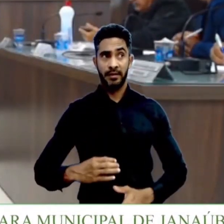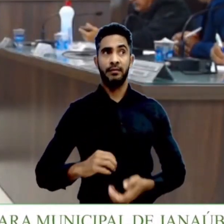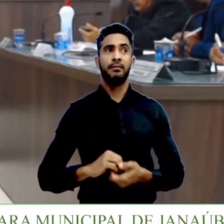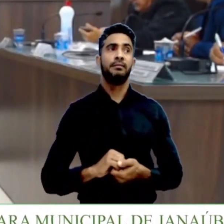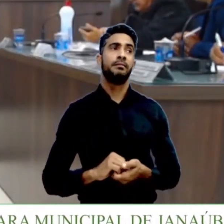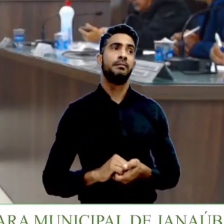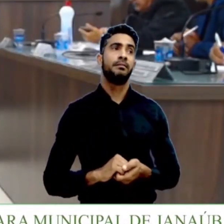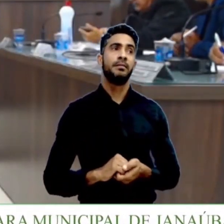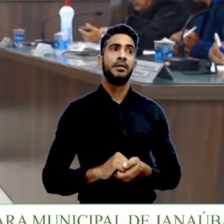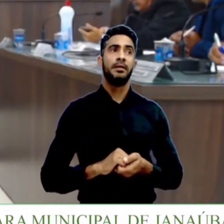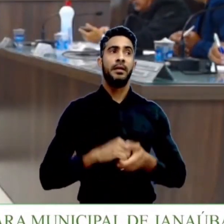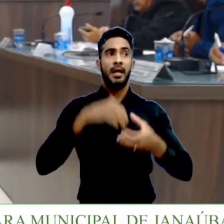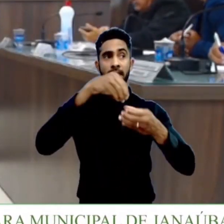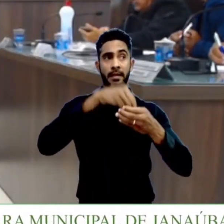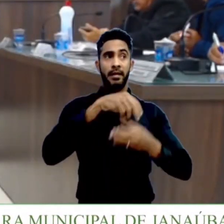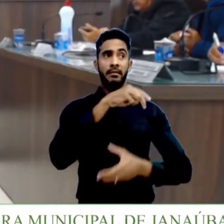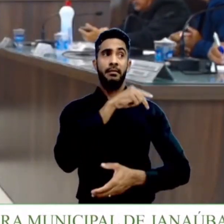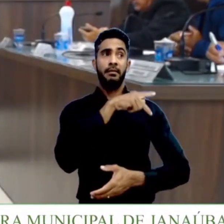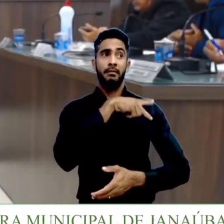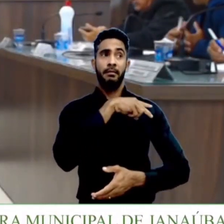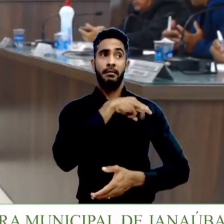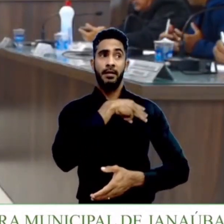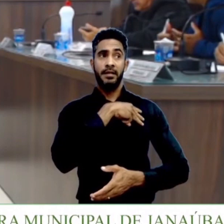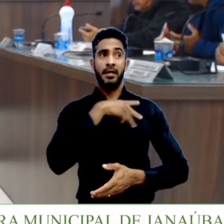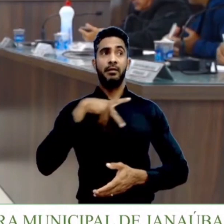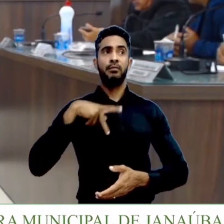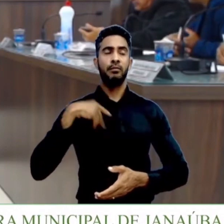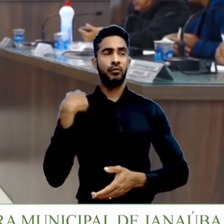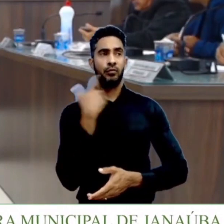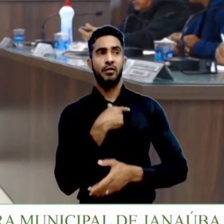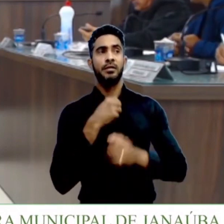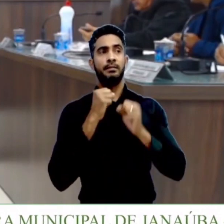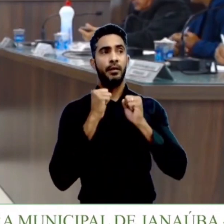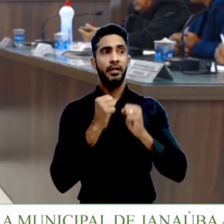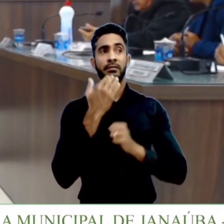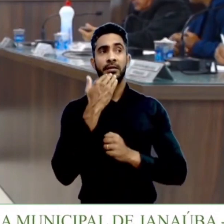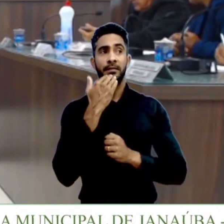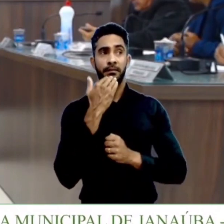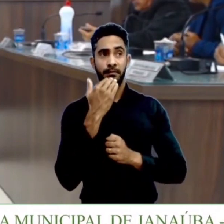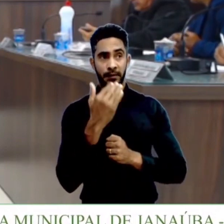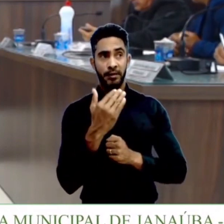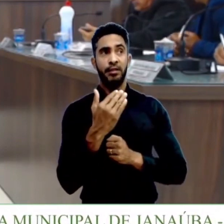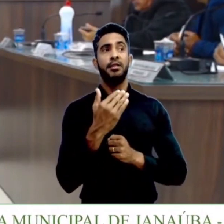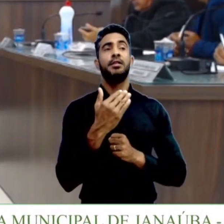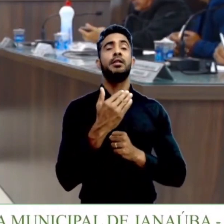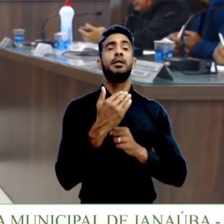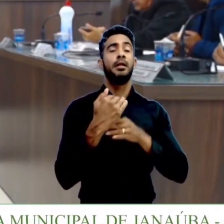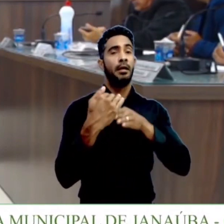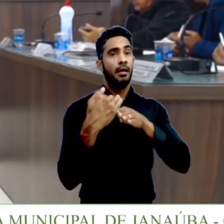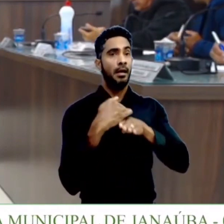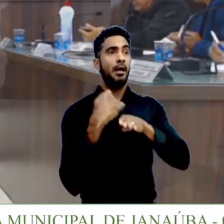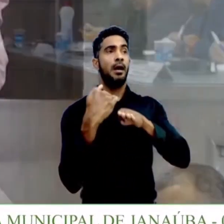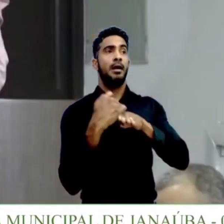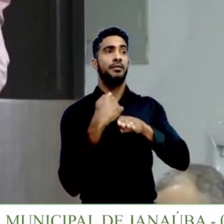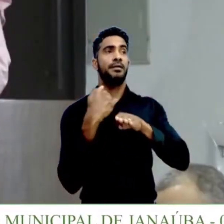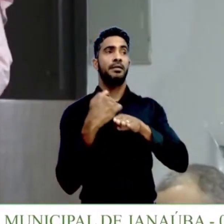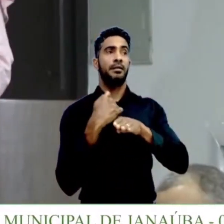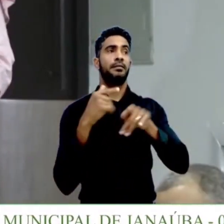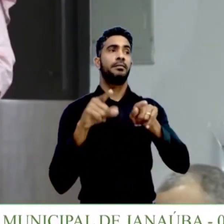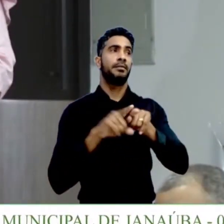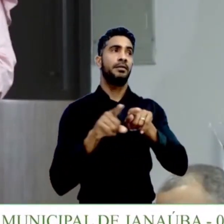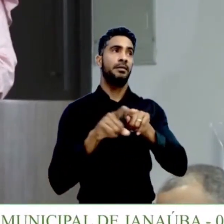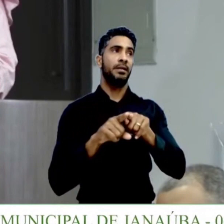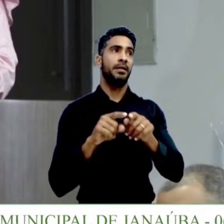coordenação dentro do Ministério Público, que nós podemos também pedir, né, auxílio. Estou também à disposição.